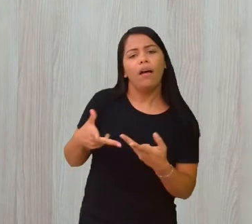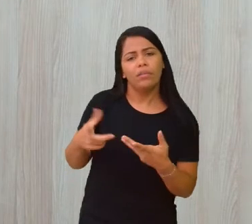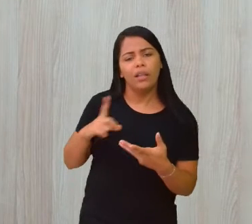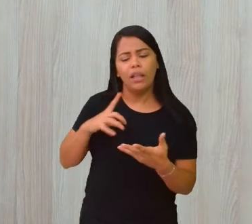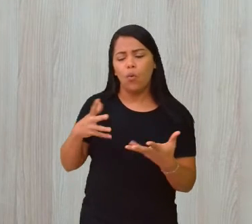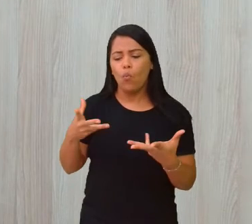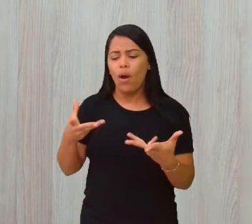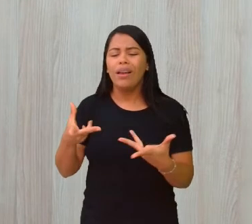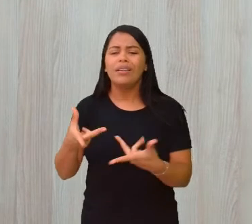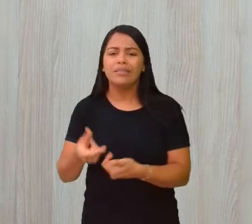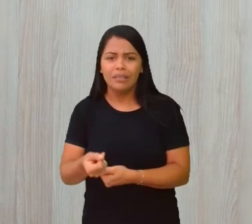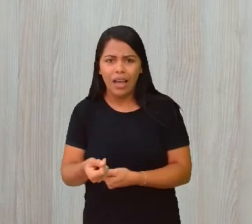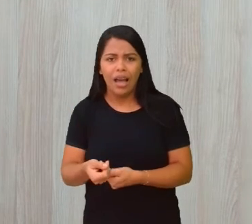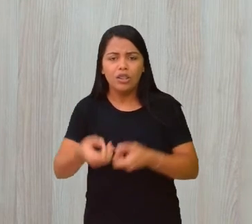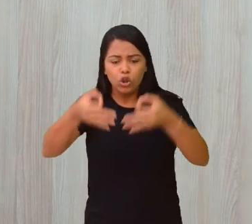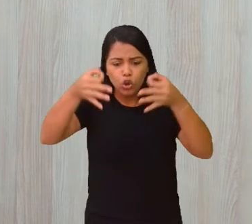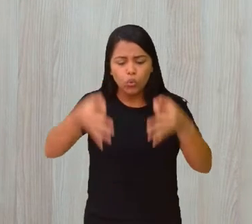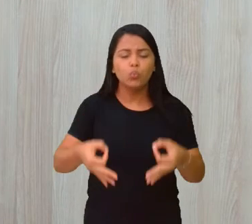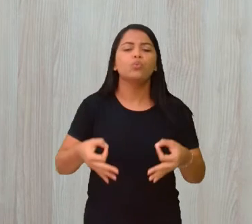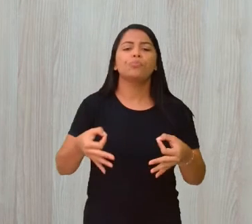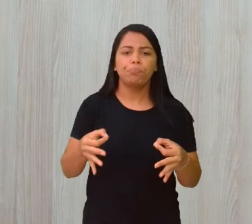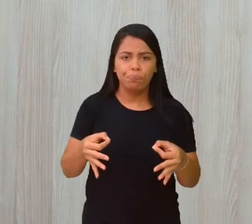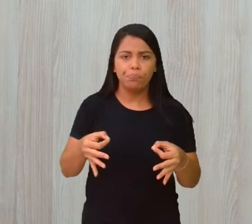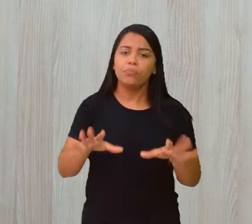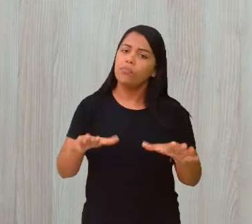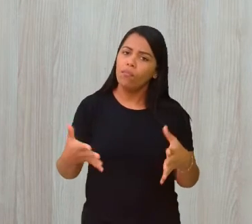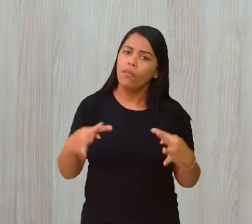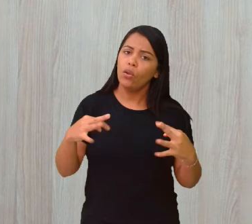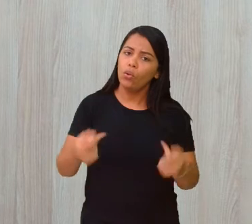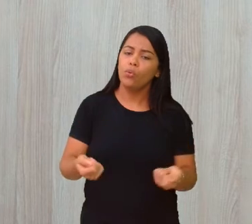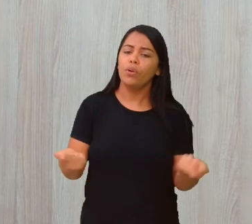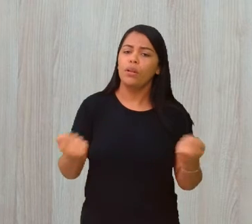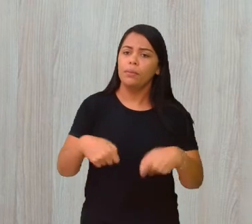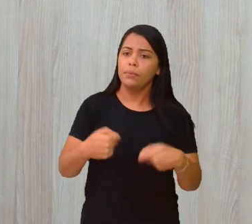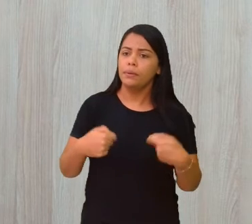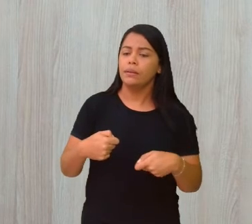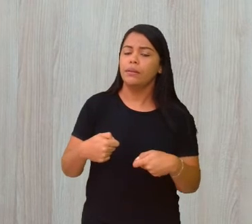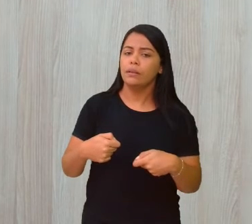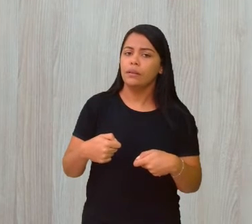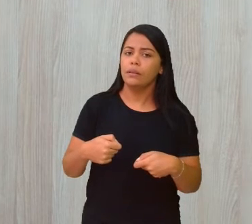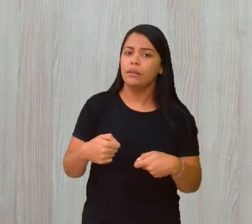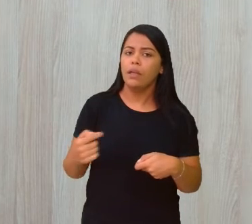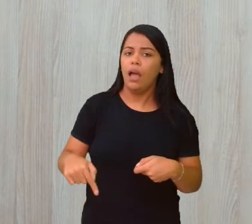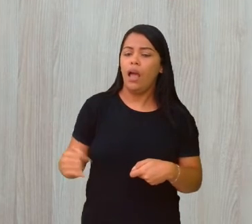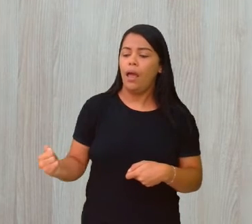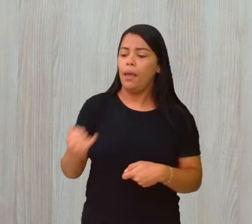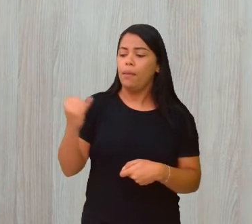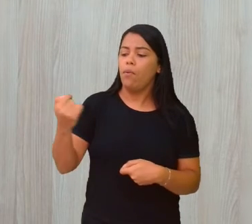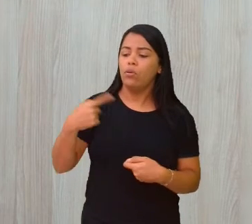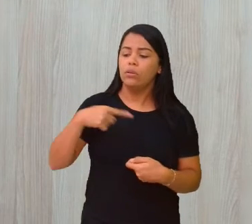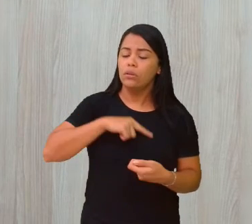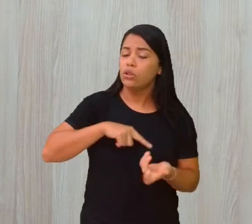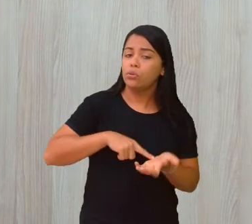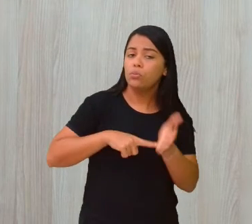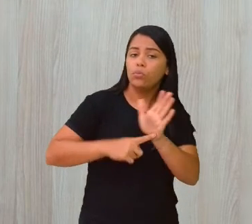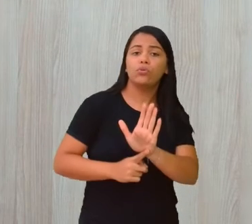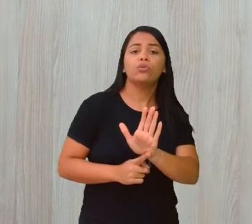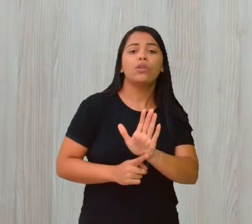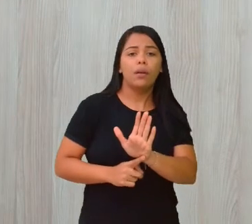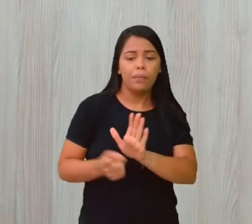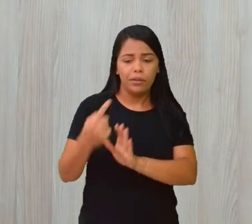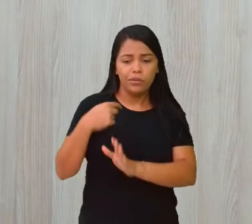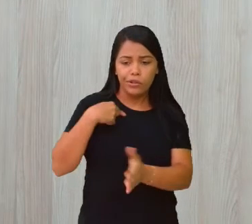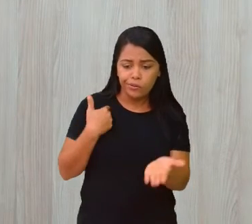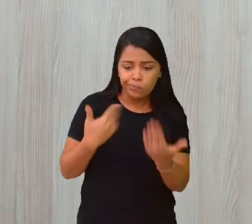né, com qualidade, justa, certo? Então, tudo isso é importante trazer para que a gente possa